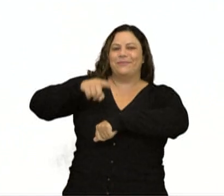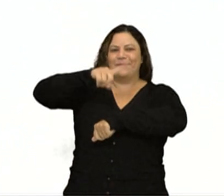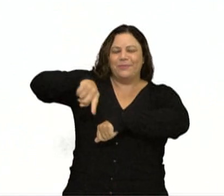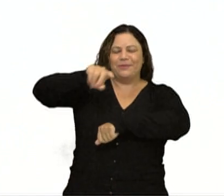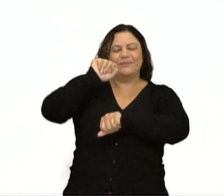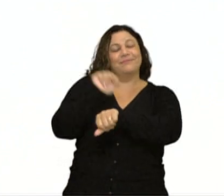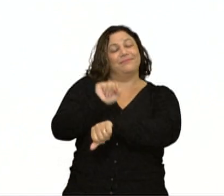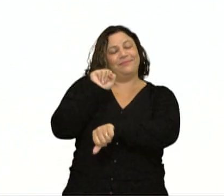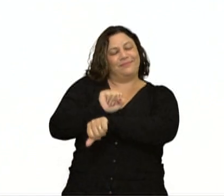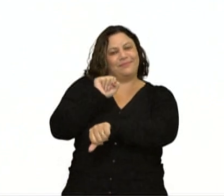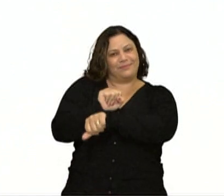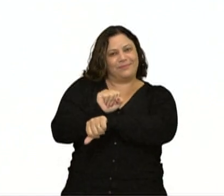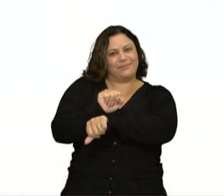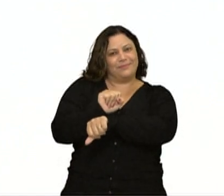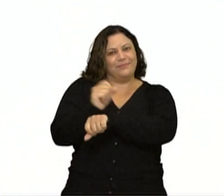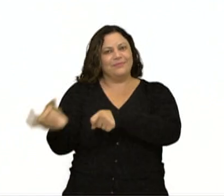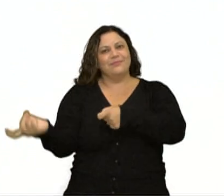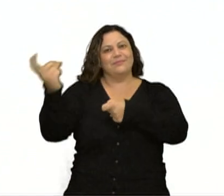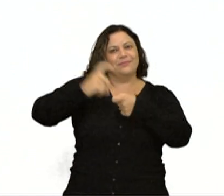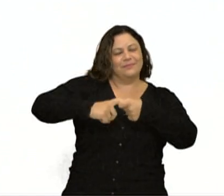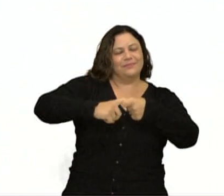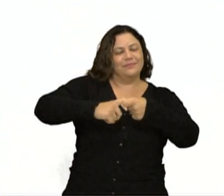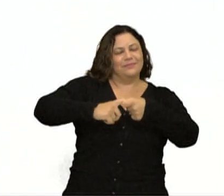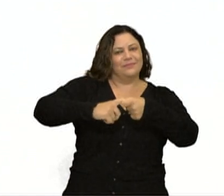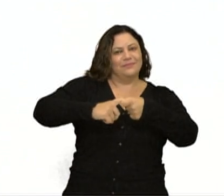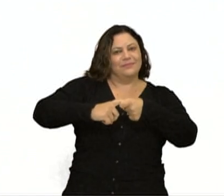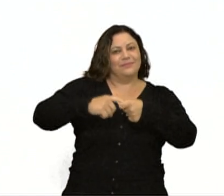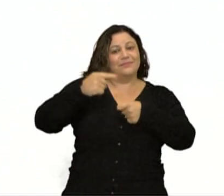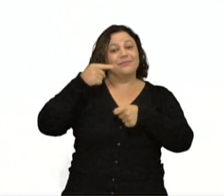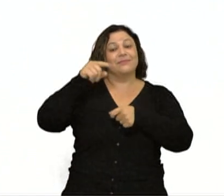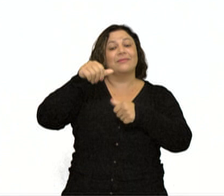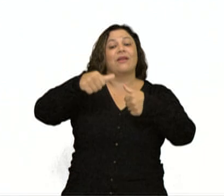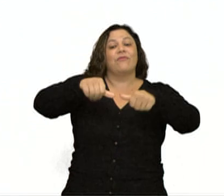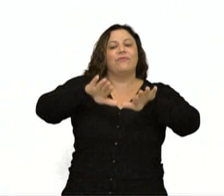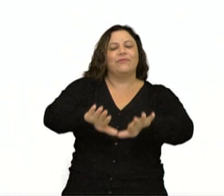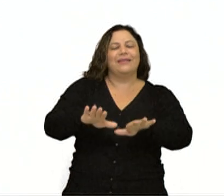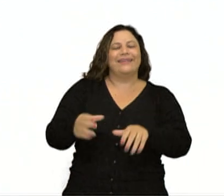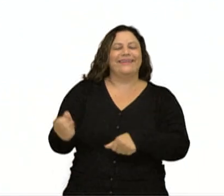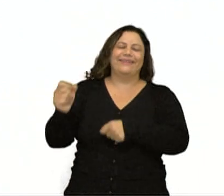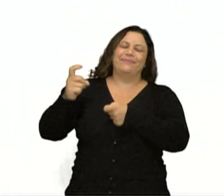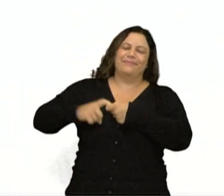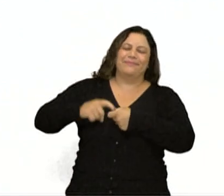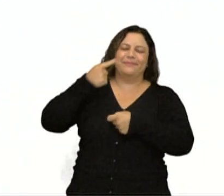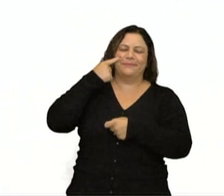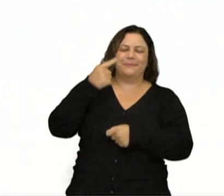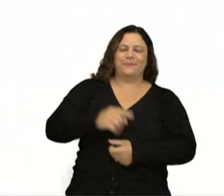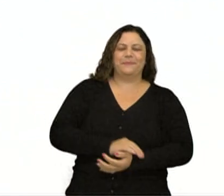ficar aqui esperando e eu já volto, hein? Fica aí, eu fico aqui e vai pensando. Vai lá, hein?